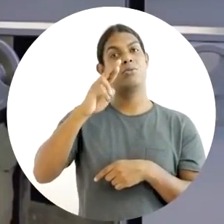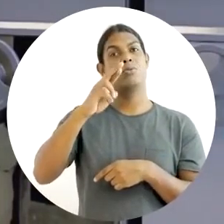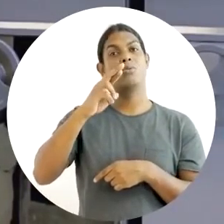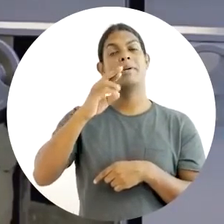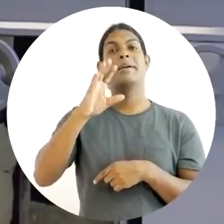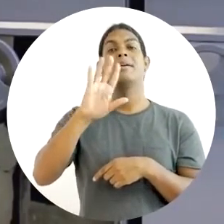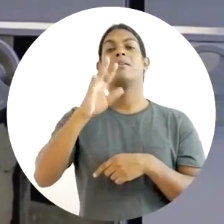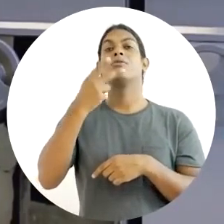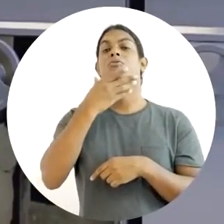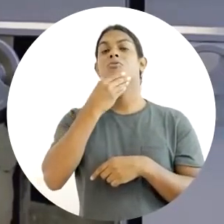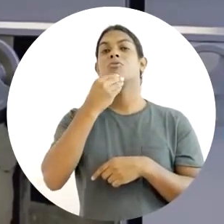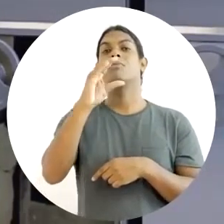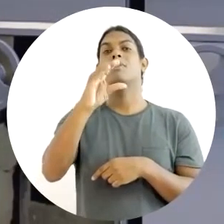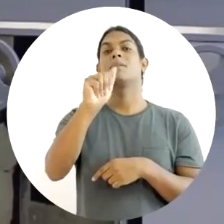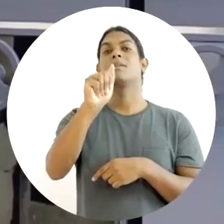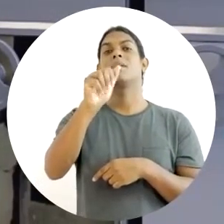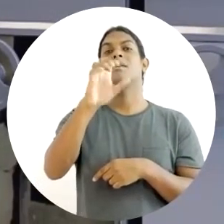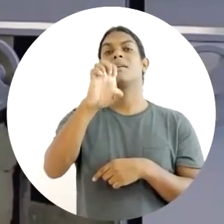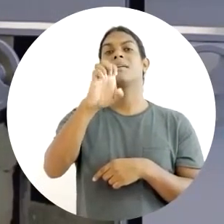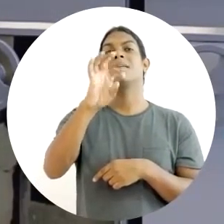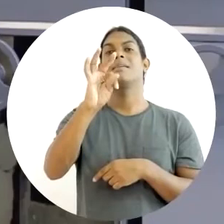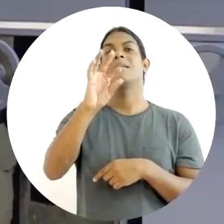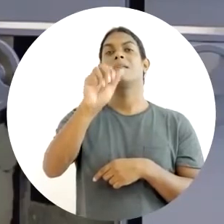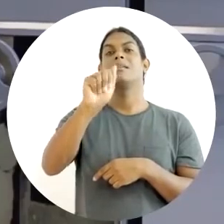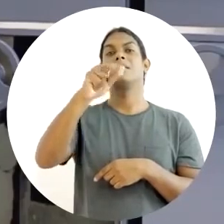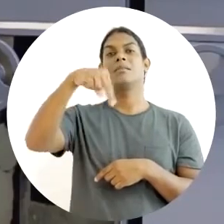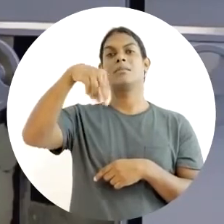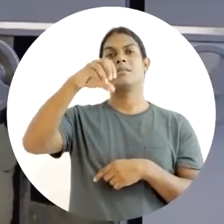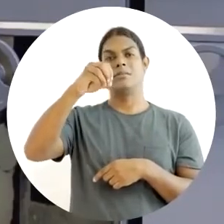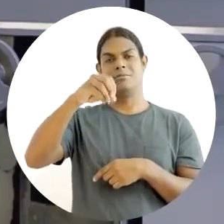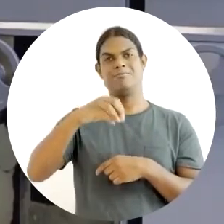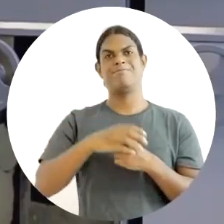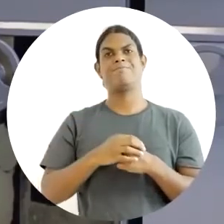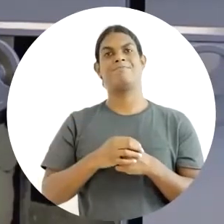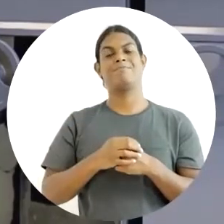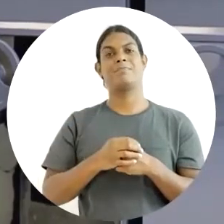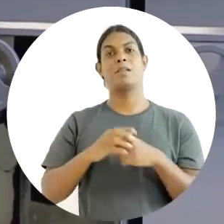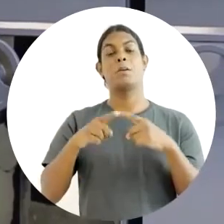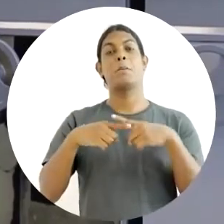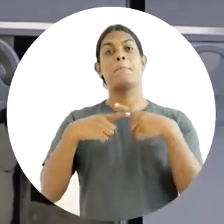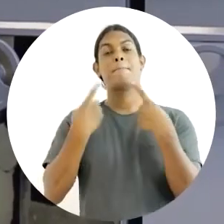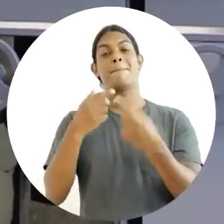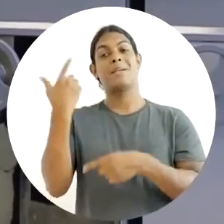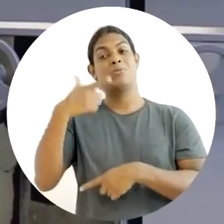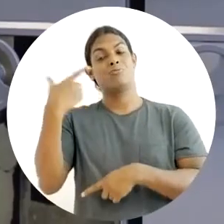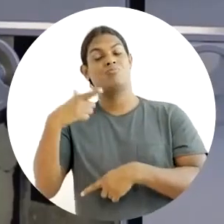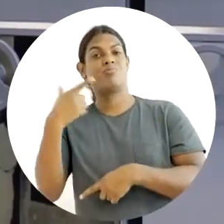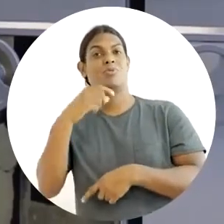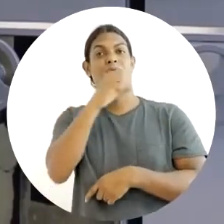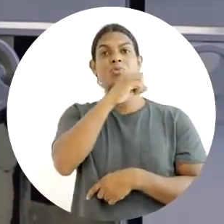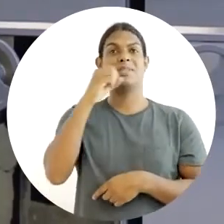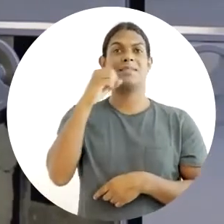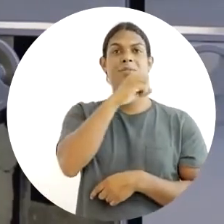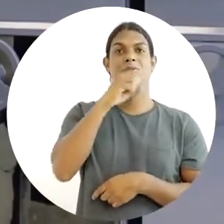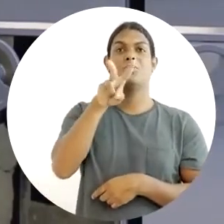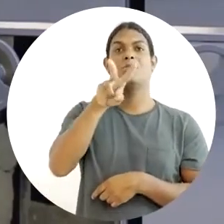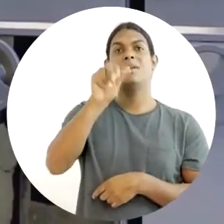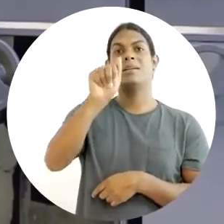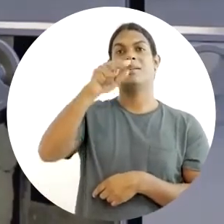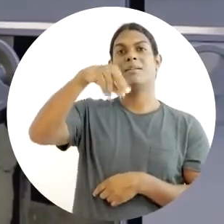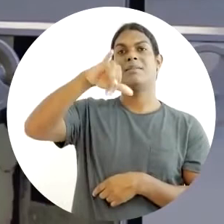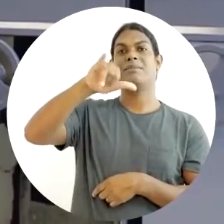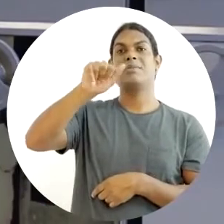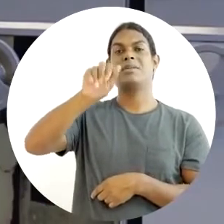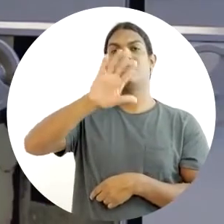obra. A entrada secundária viria para Vânia Bastos. No livro, quando